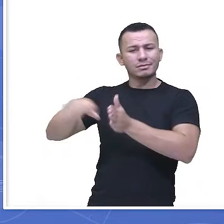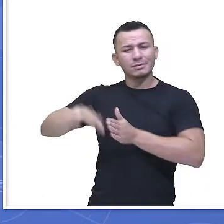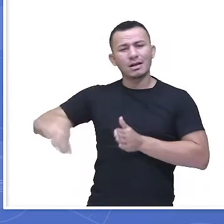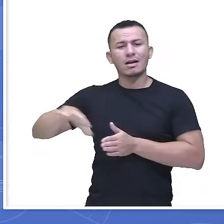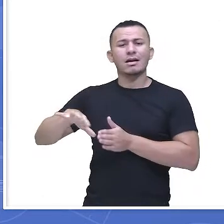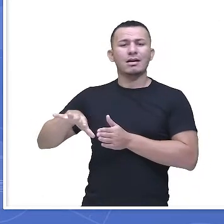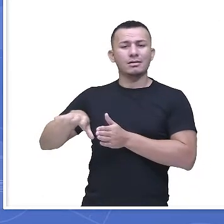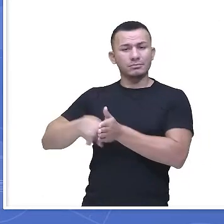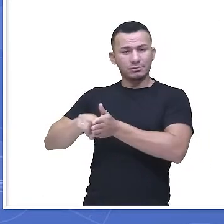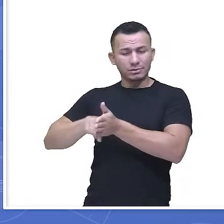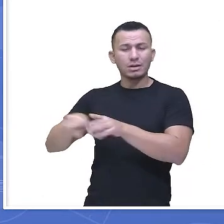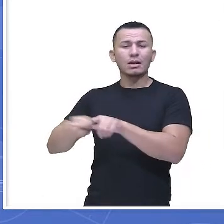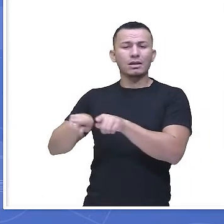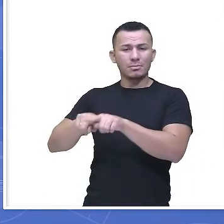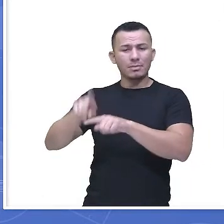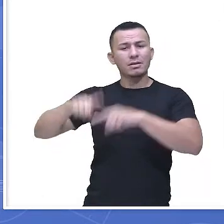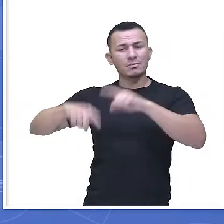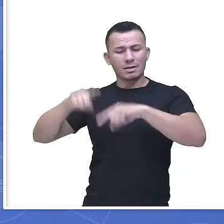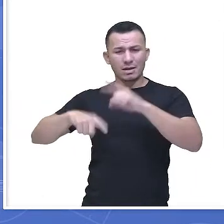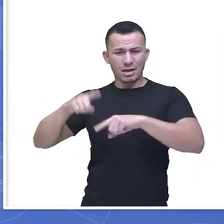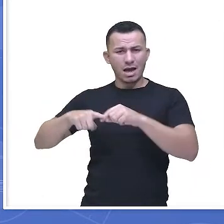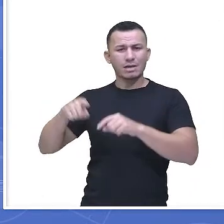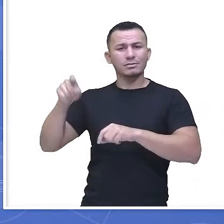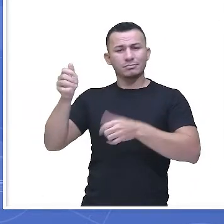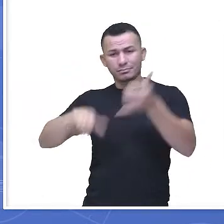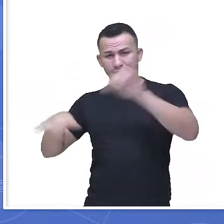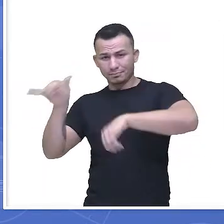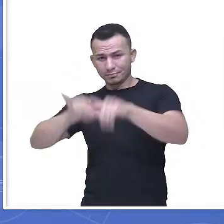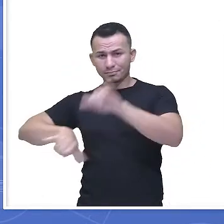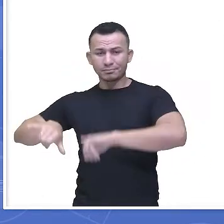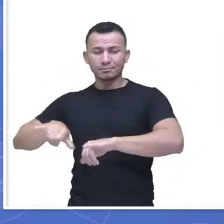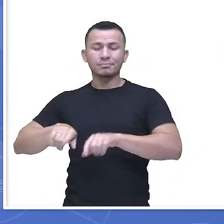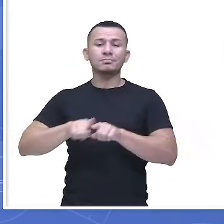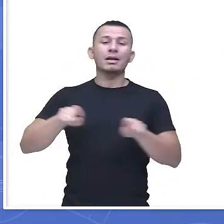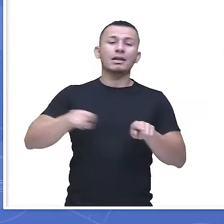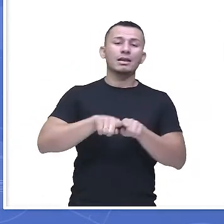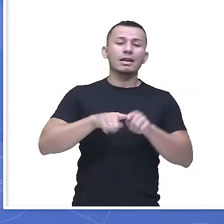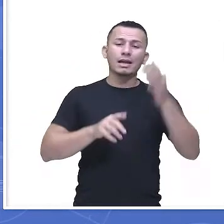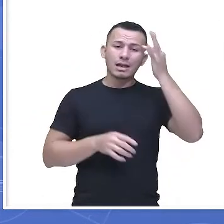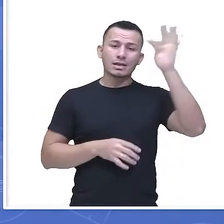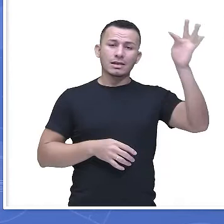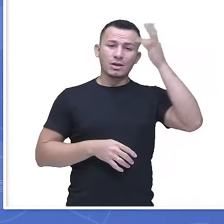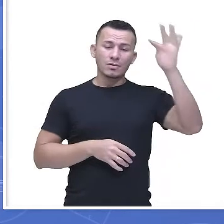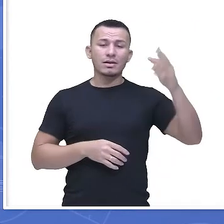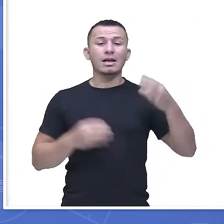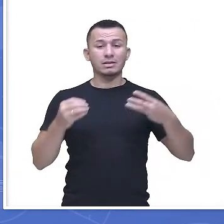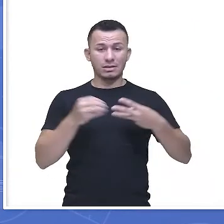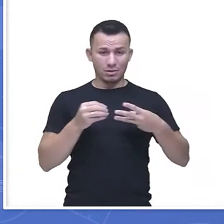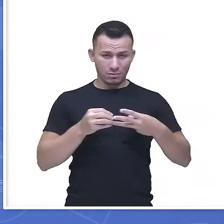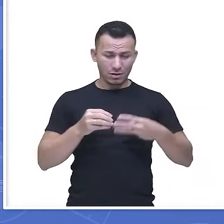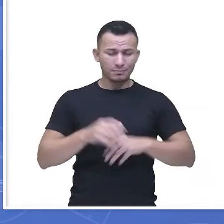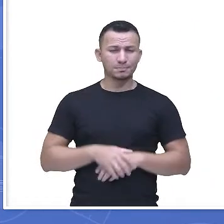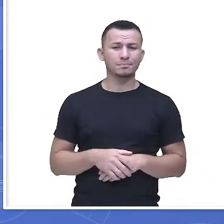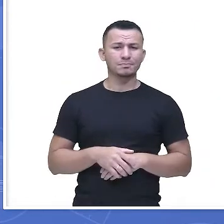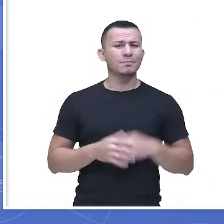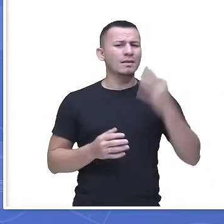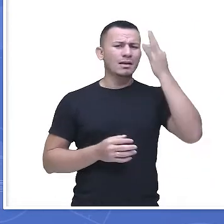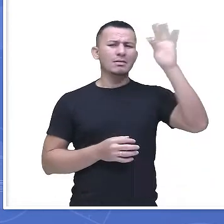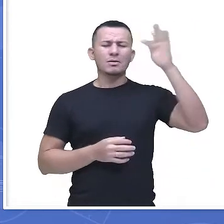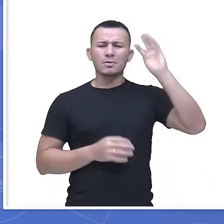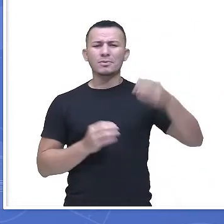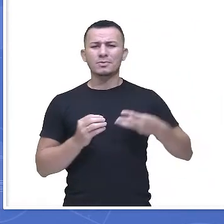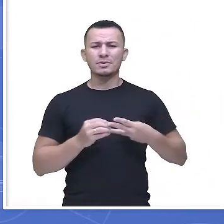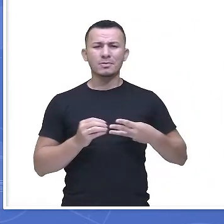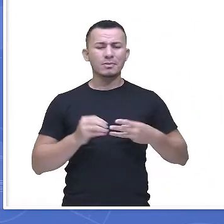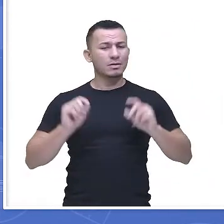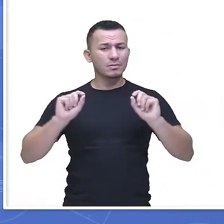por instrumentos. Mas aí então surgiu a teoria celular. A teoria celular nada mais é do